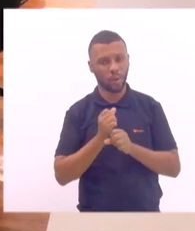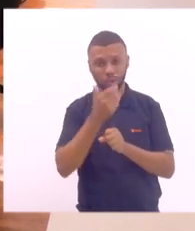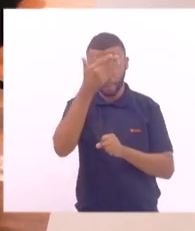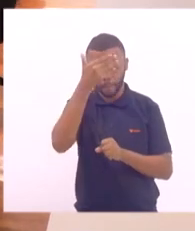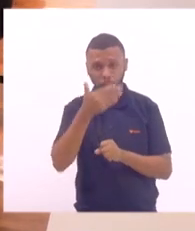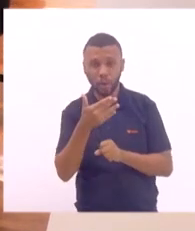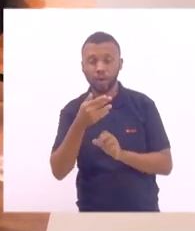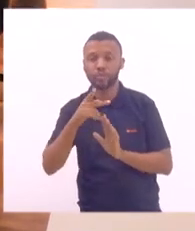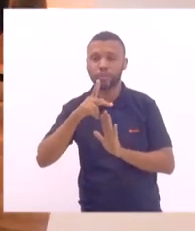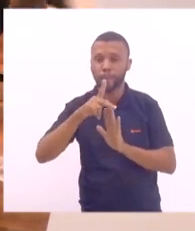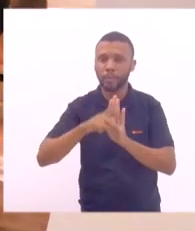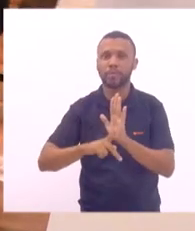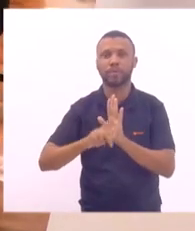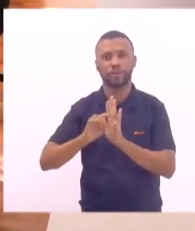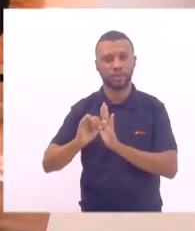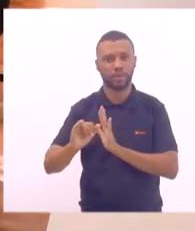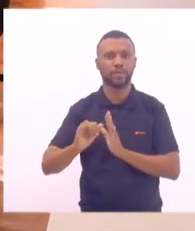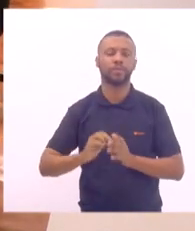de projetos.